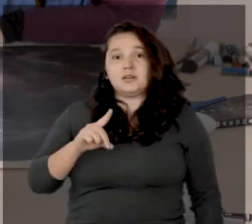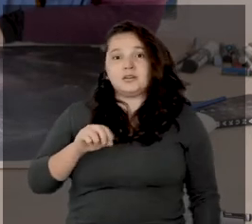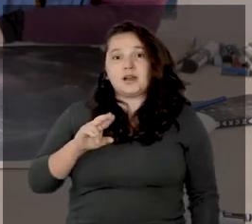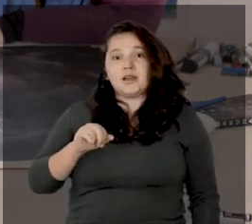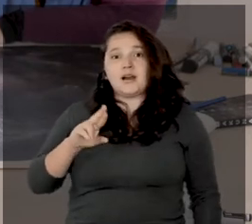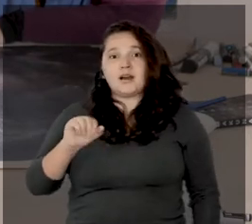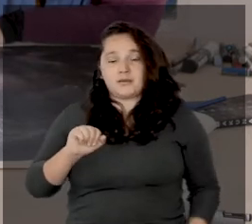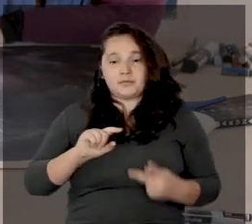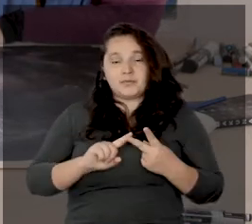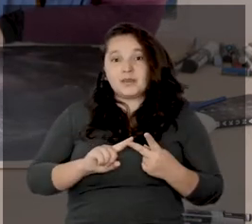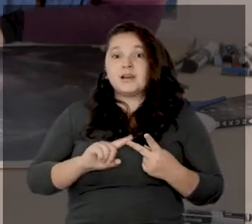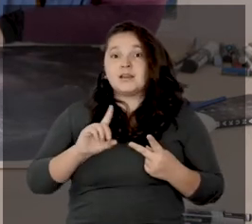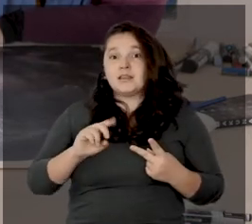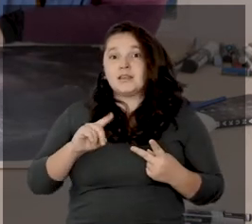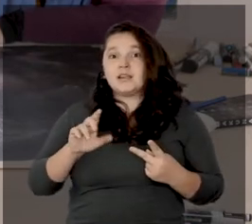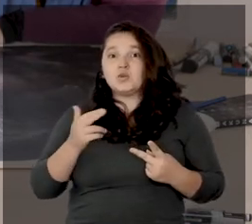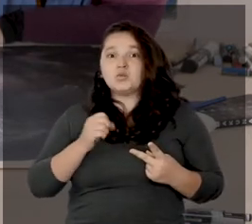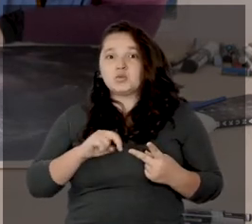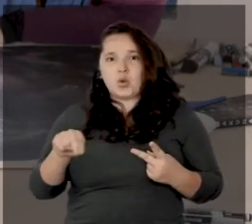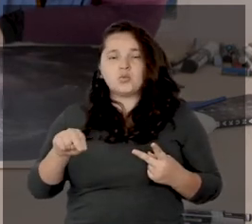estava, né.